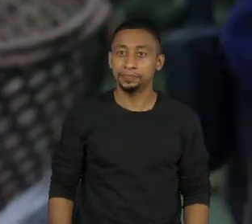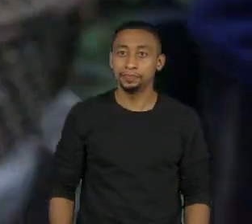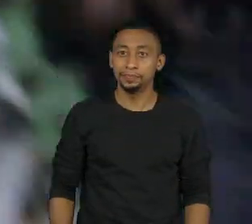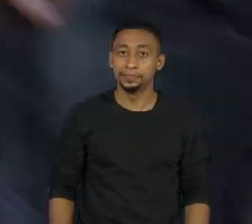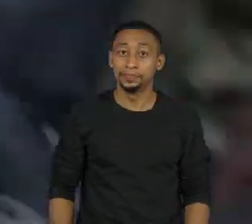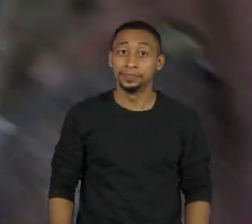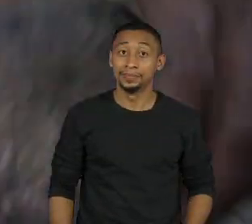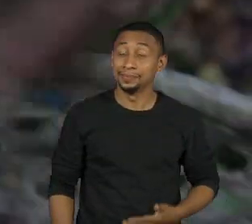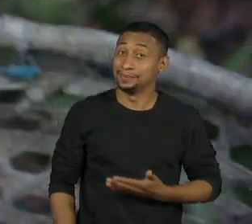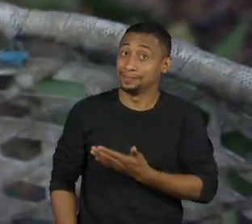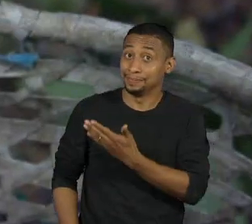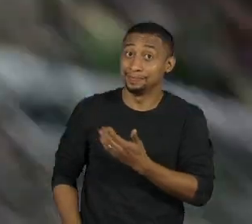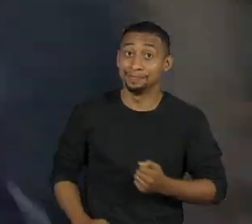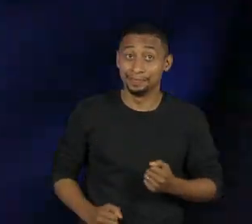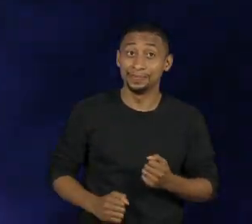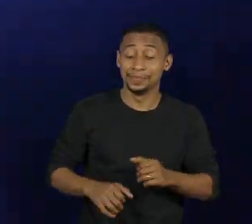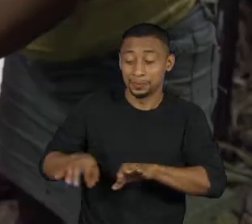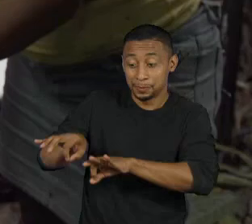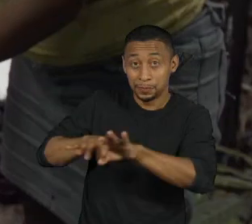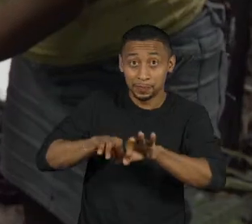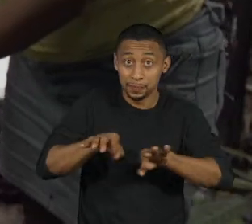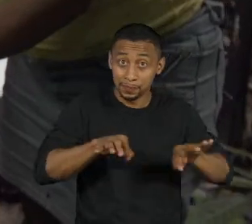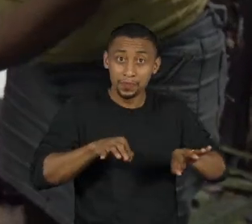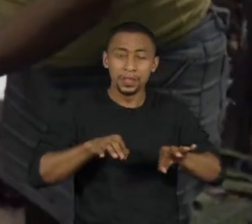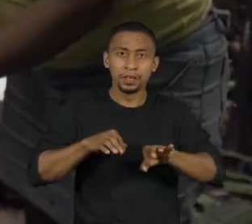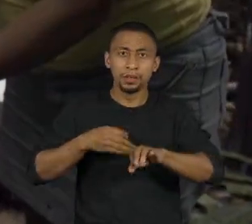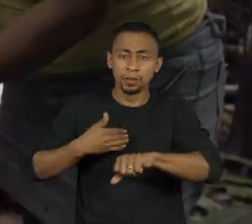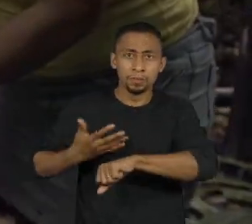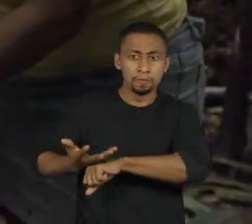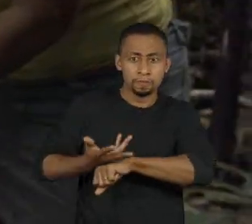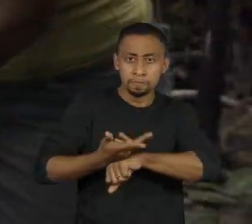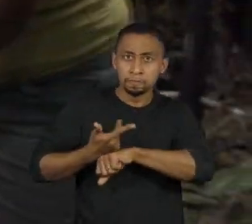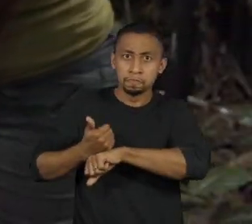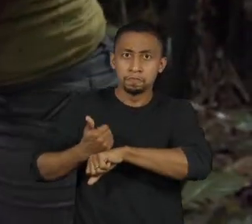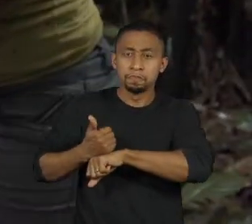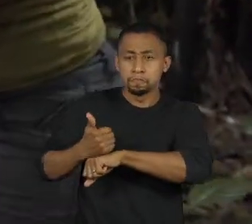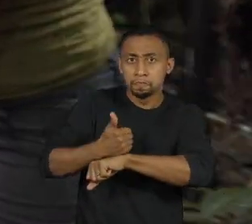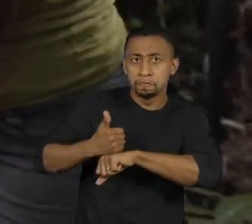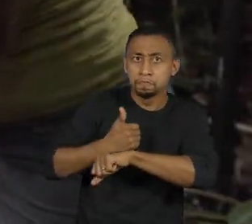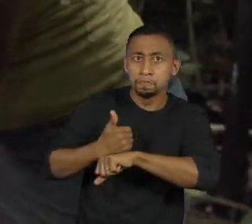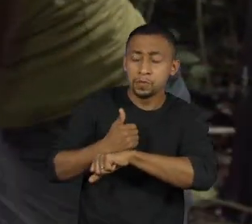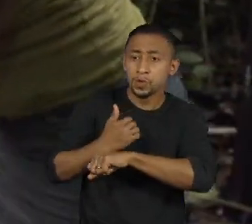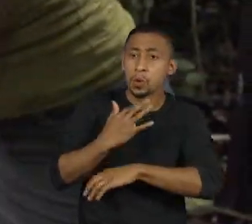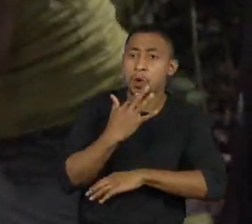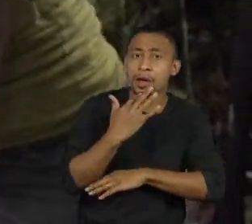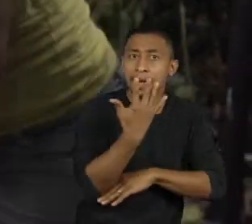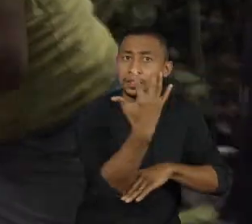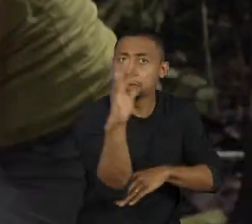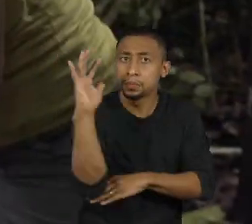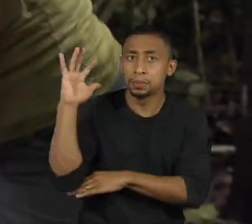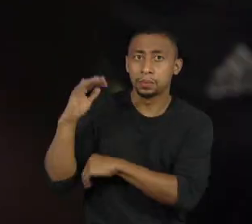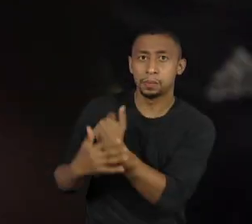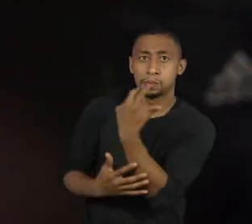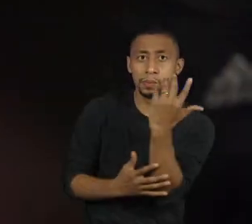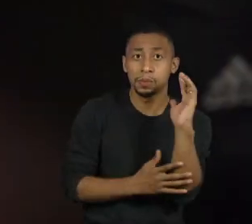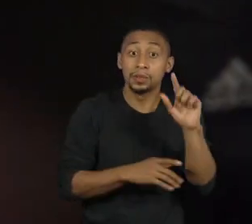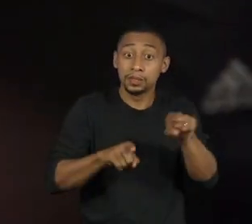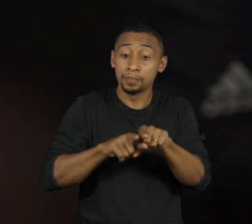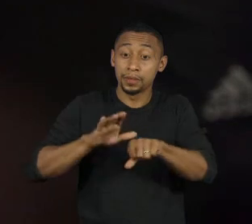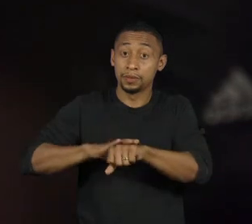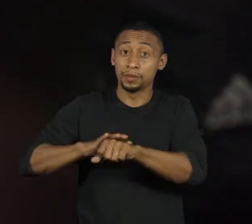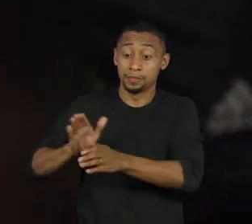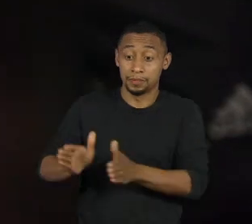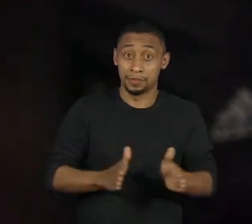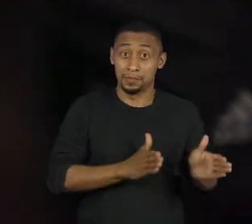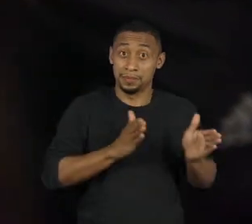Então, esse conhecimento e essa compreensão da complexidade da floresta e conciliar isso com um modo de produção, eu